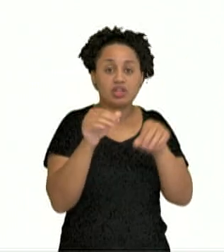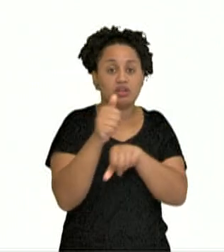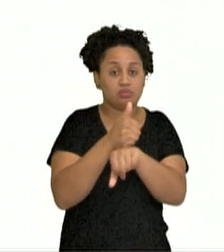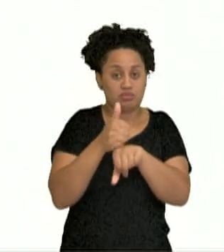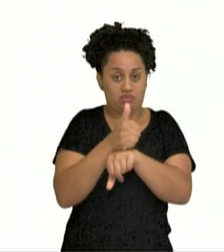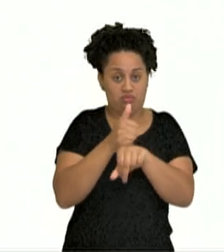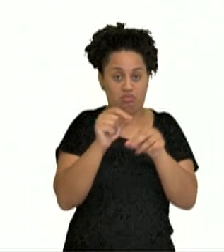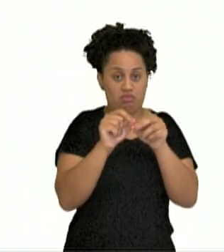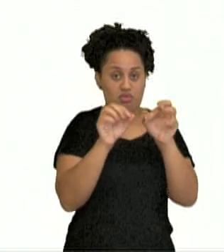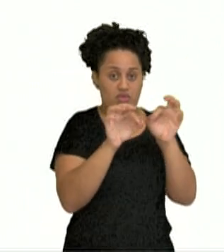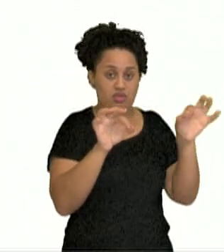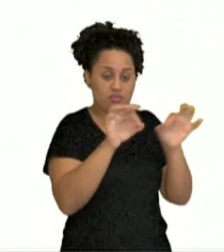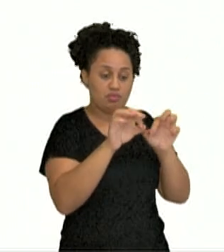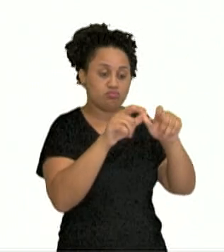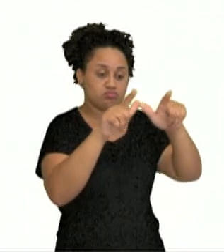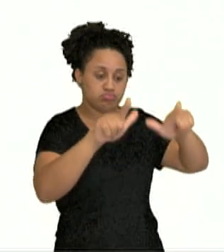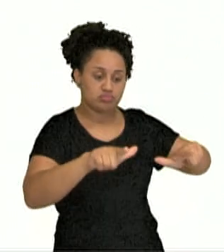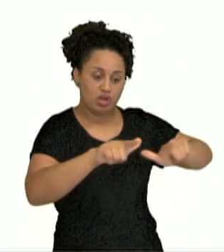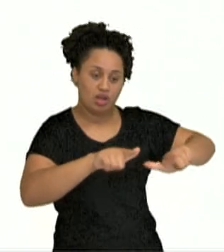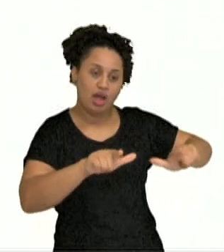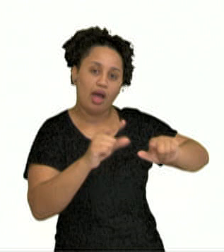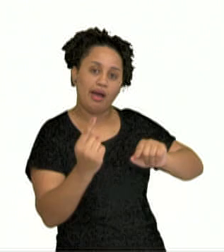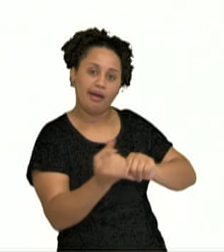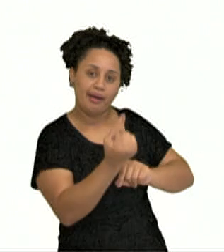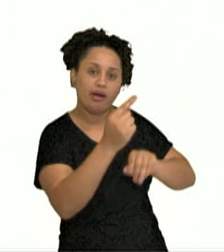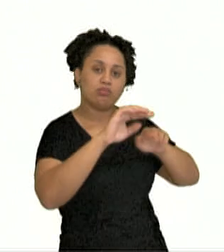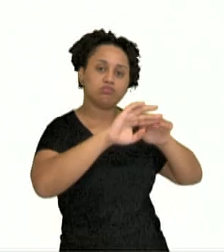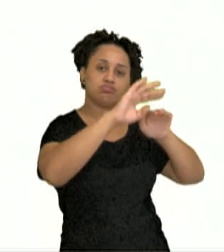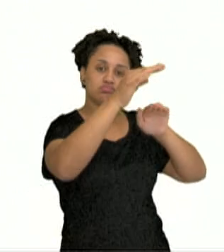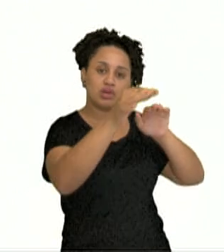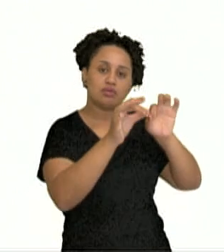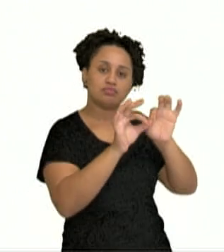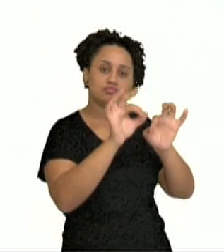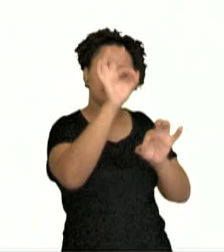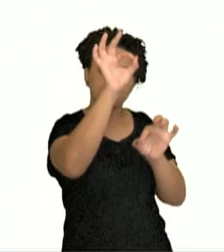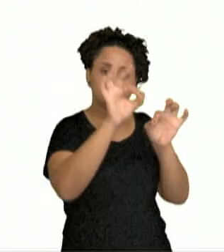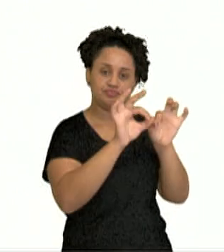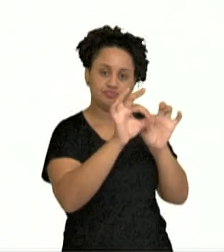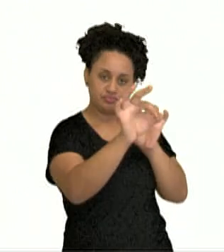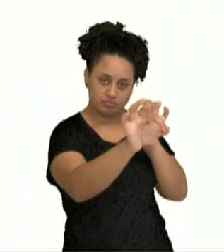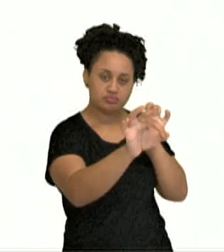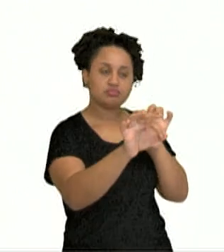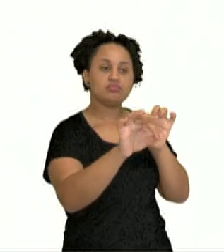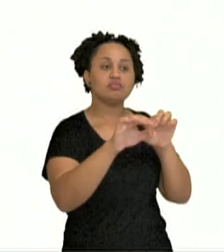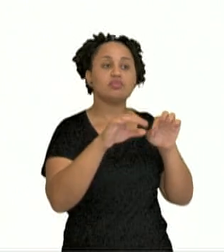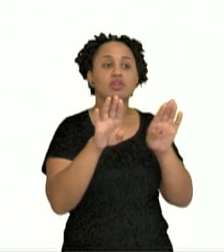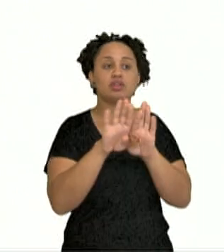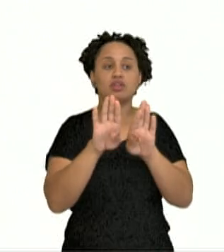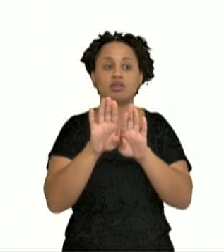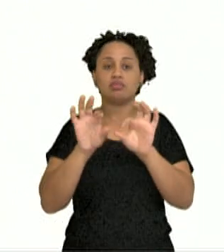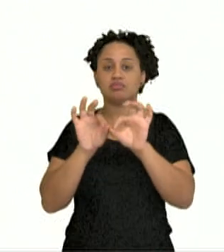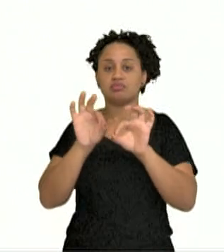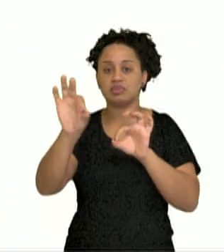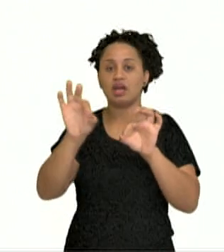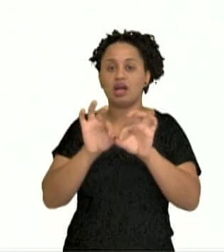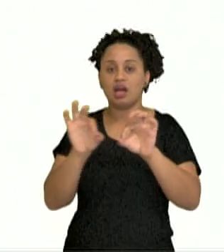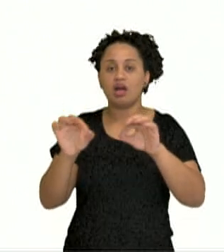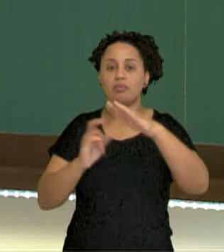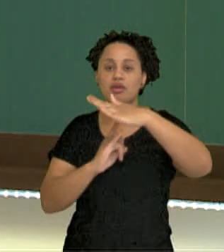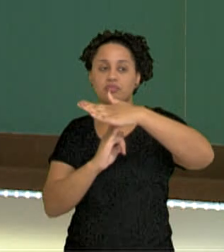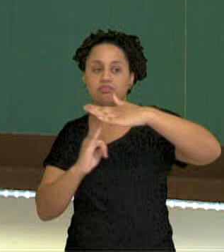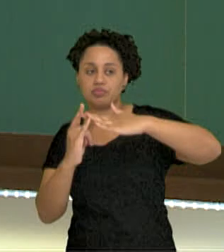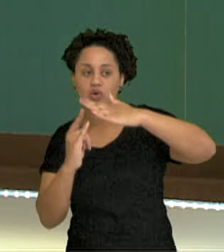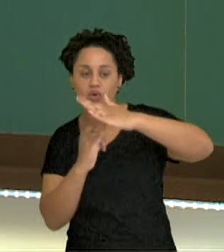fazem medição de terrenos com altitude, longitude. A distância entre pontes, como